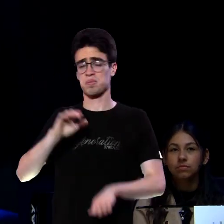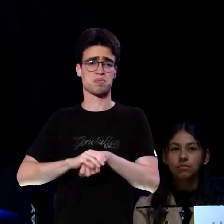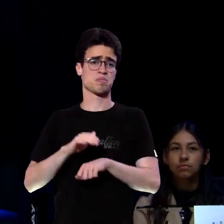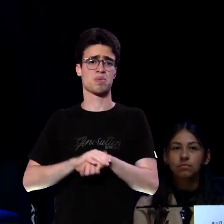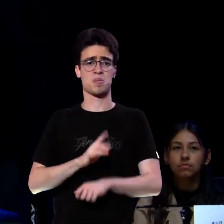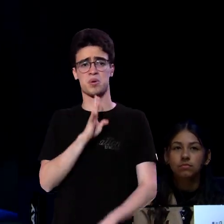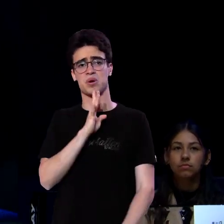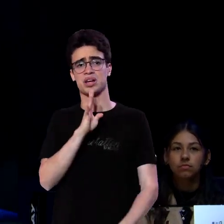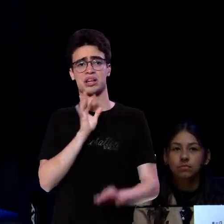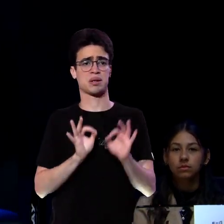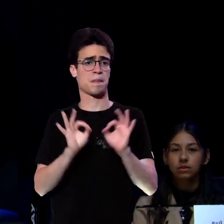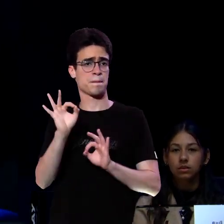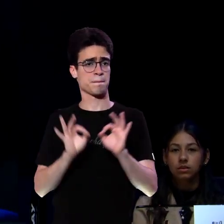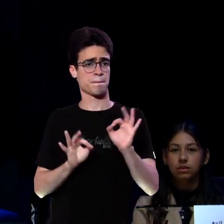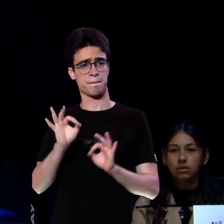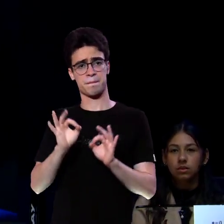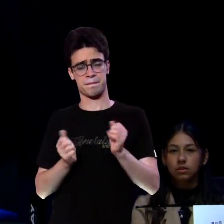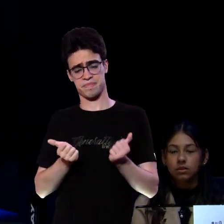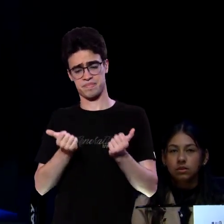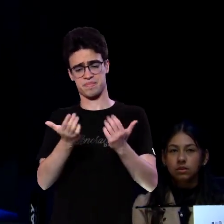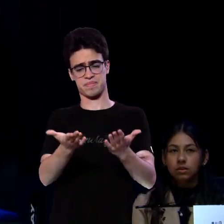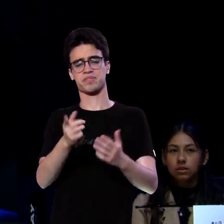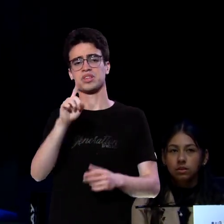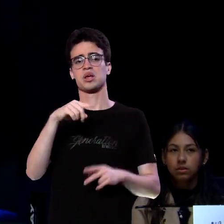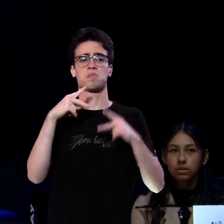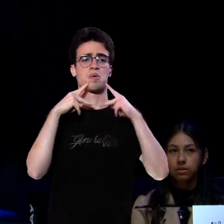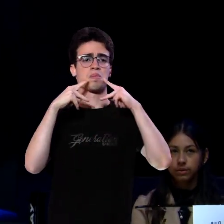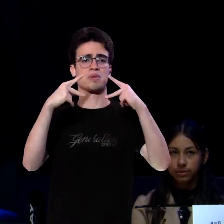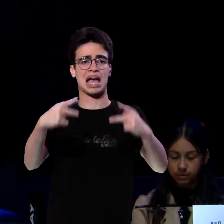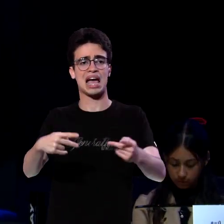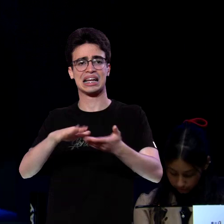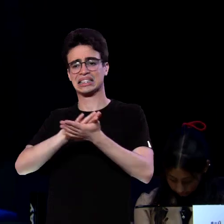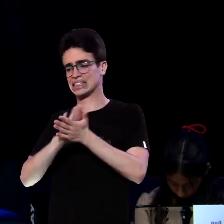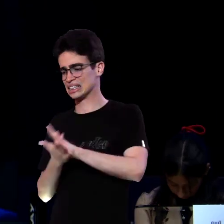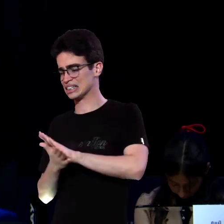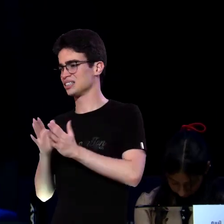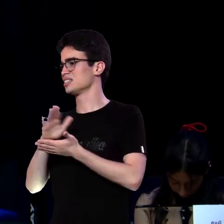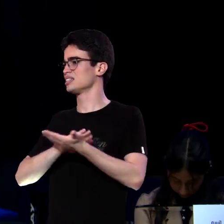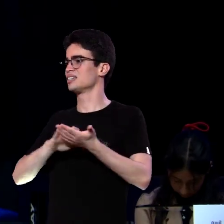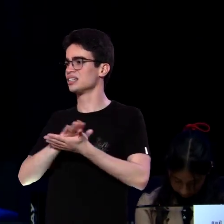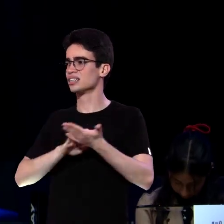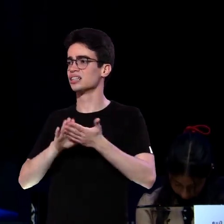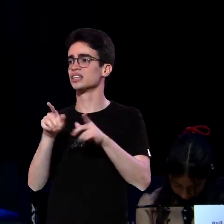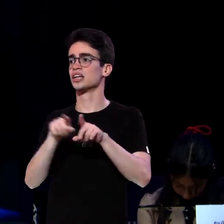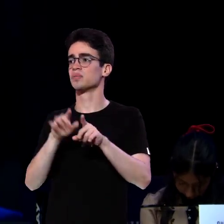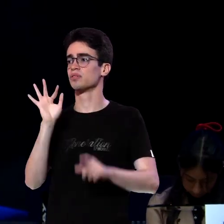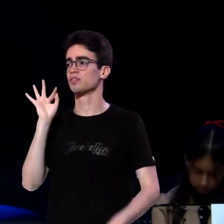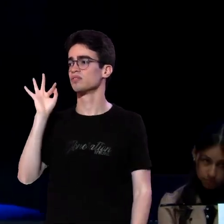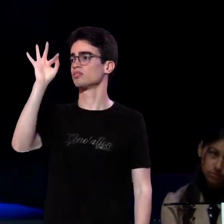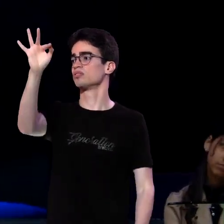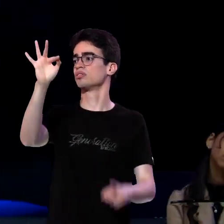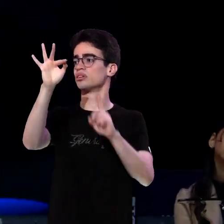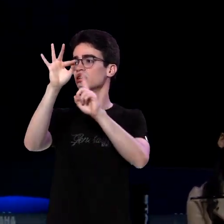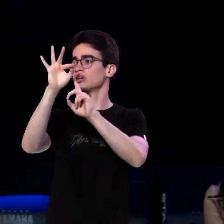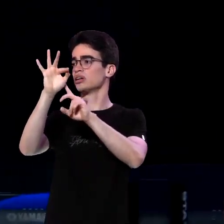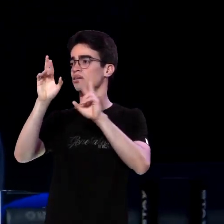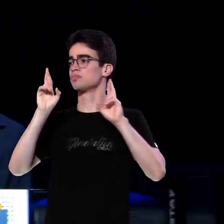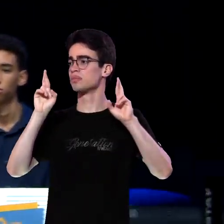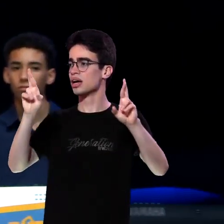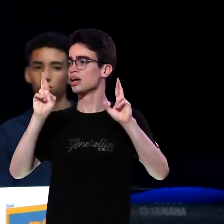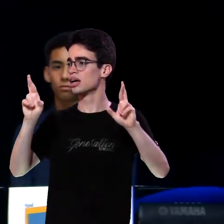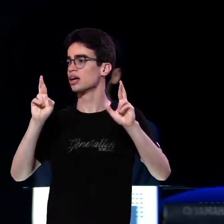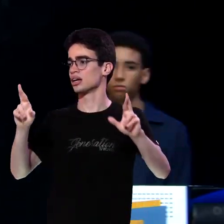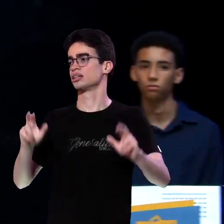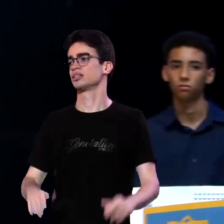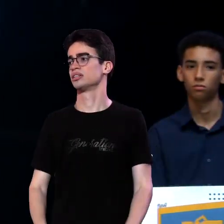que eu tenho para vocês, diz o Senhor, de prosperidade, não desgraça, e um futuro cheio de esperança. Deus tinha